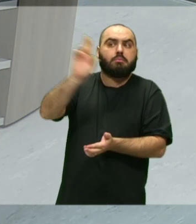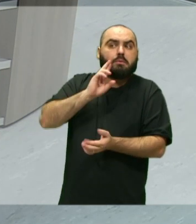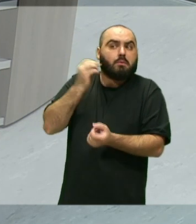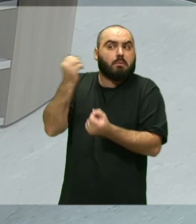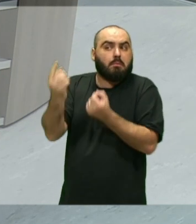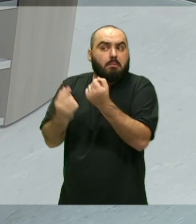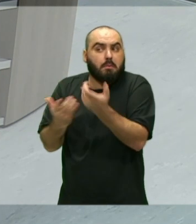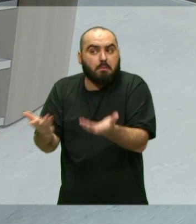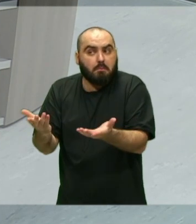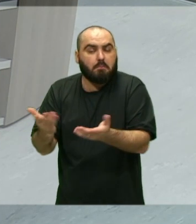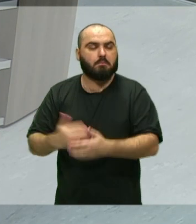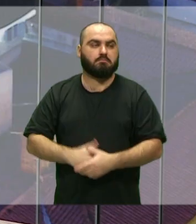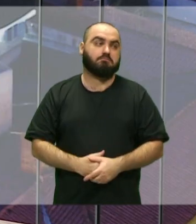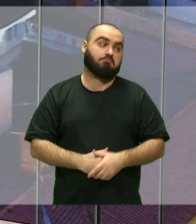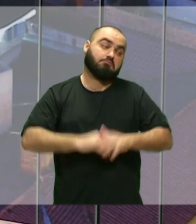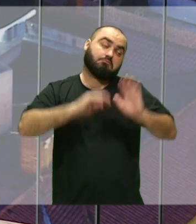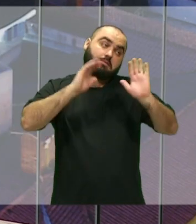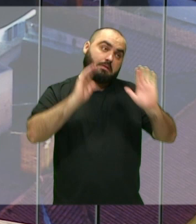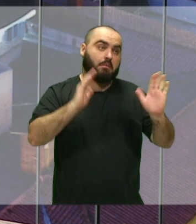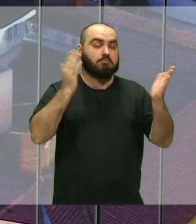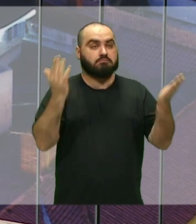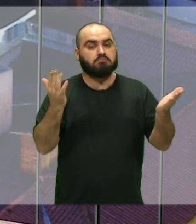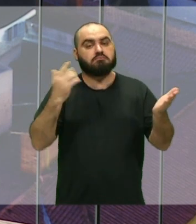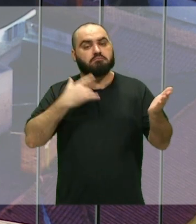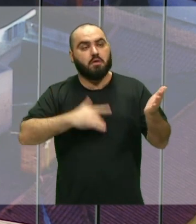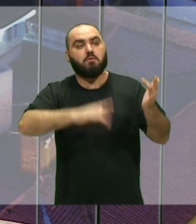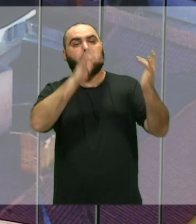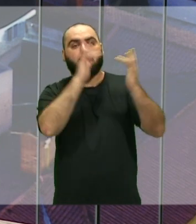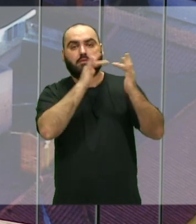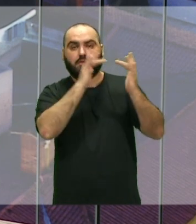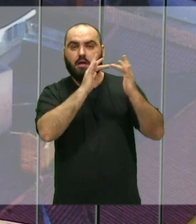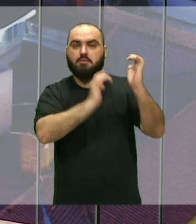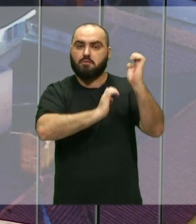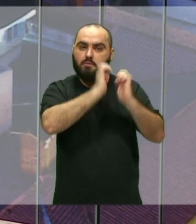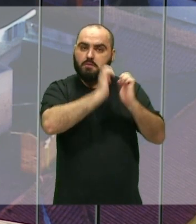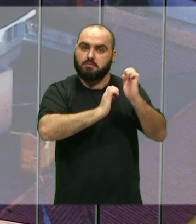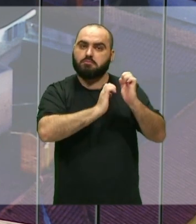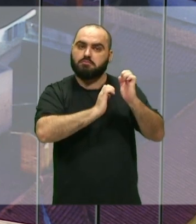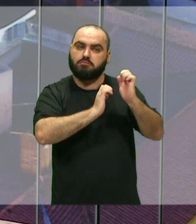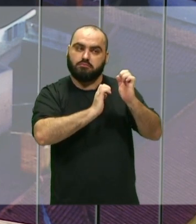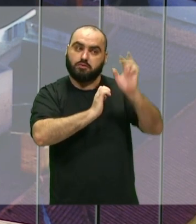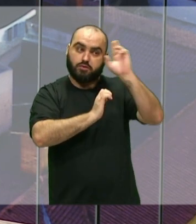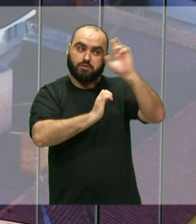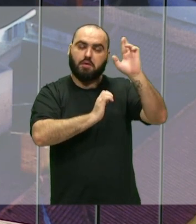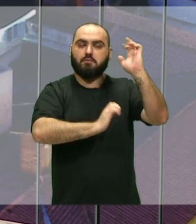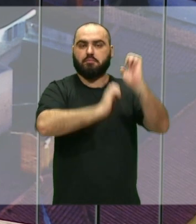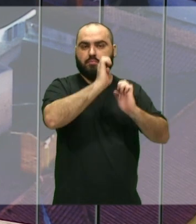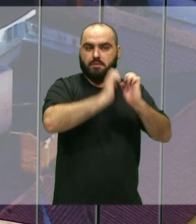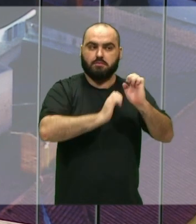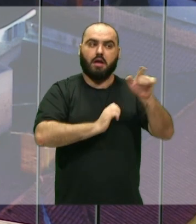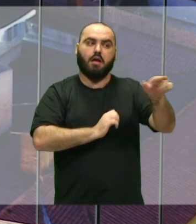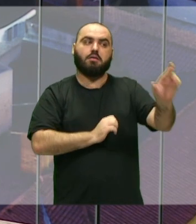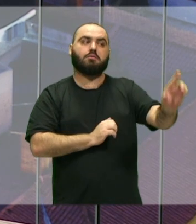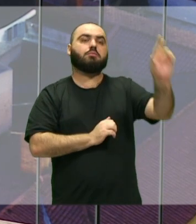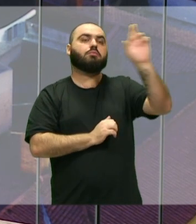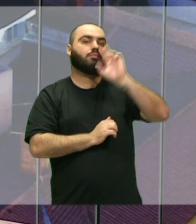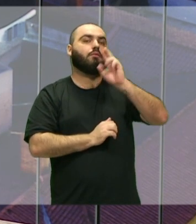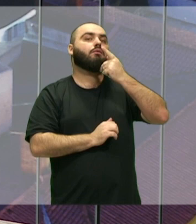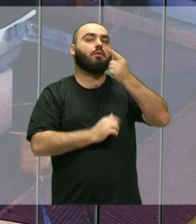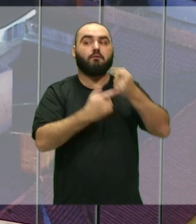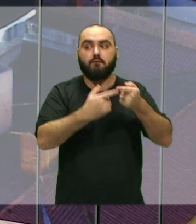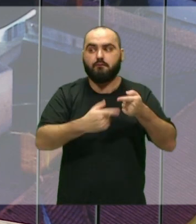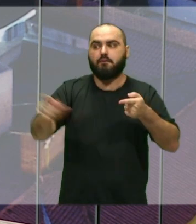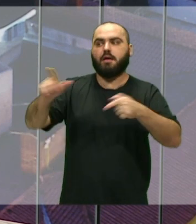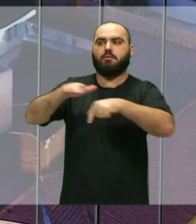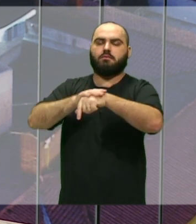retorno? Então, a gente entra em contato com a empresa, com o gestor da empresa. Ele fala que vai conversar com o pessoal.